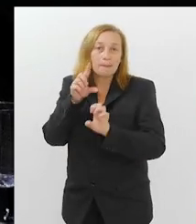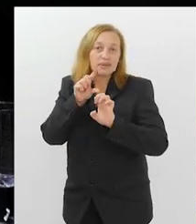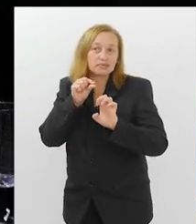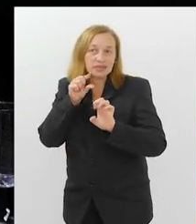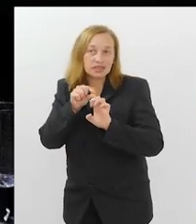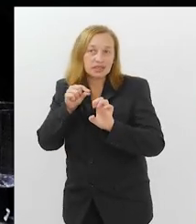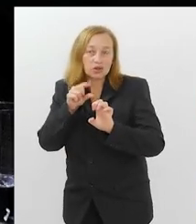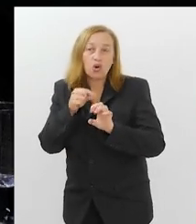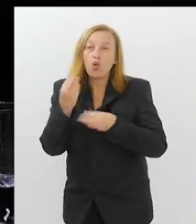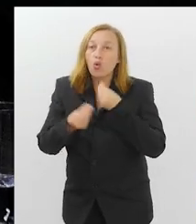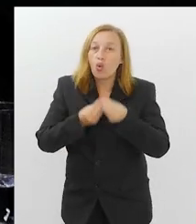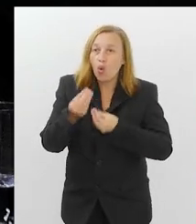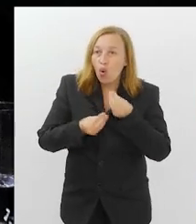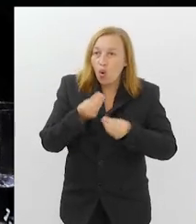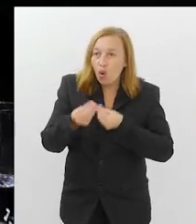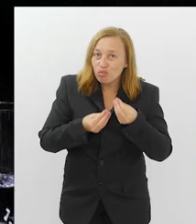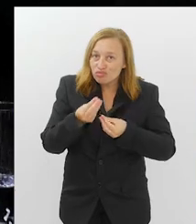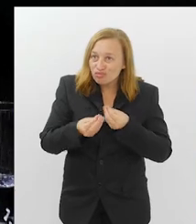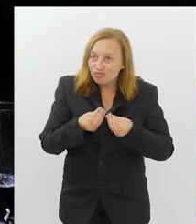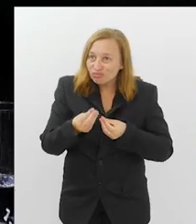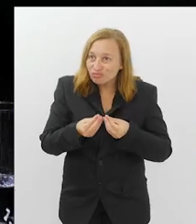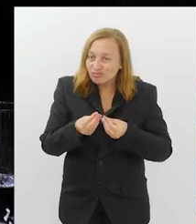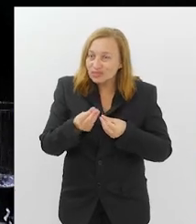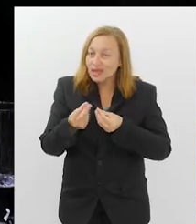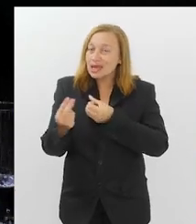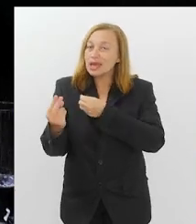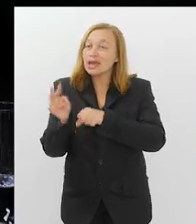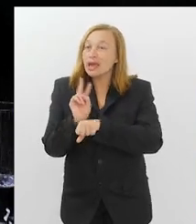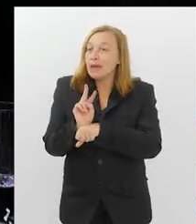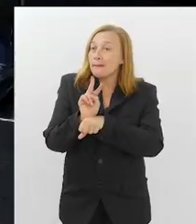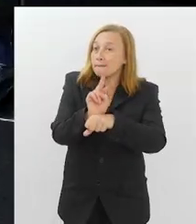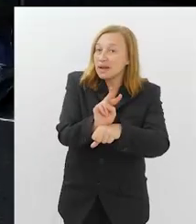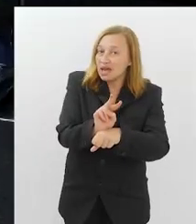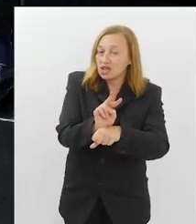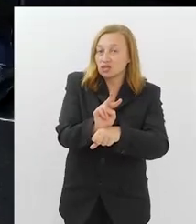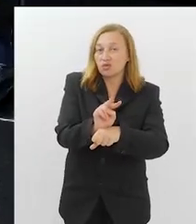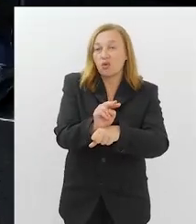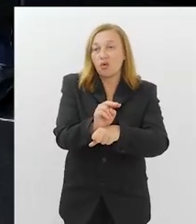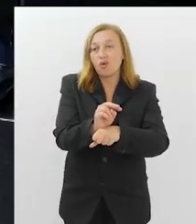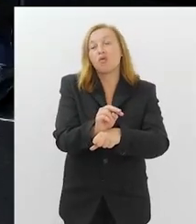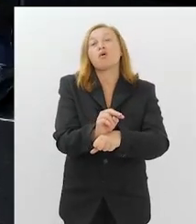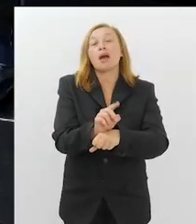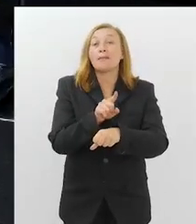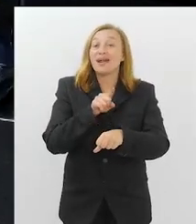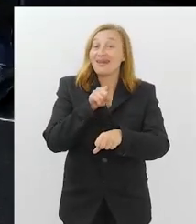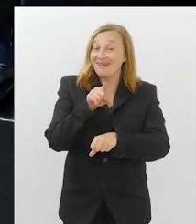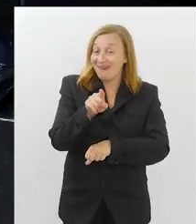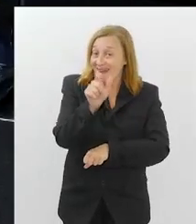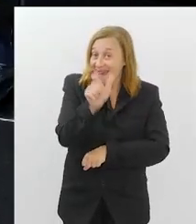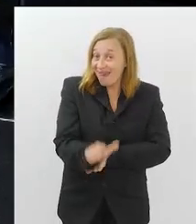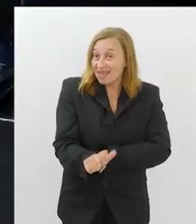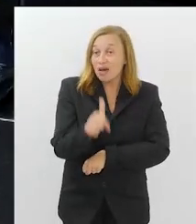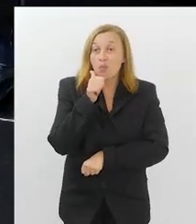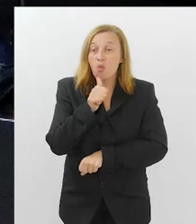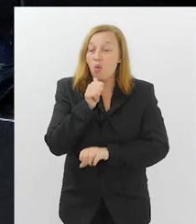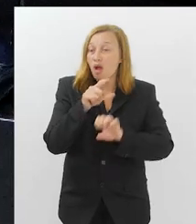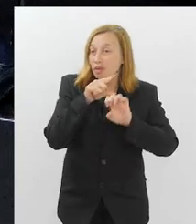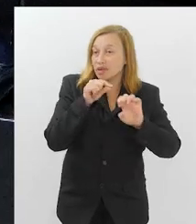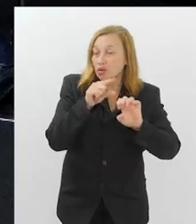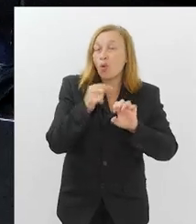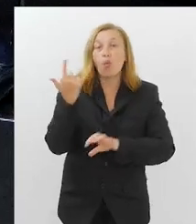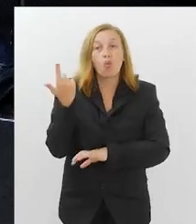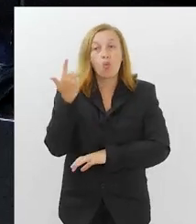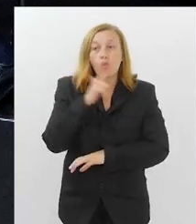empreender. Como? Linha de crédito. É preciso favorecer pequenos microcréditos para que essa mulher empreendedora,